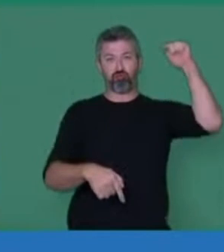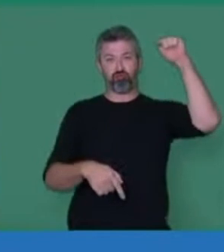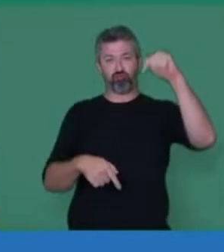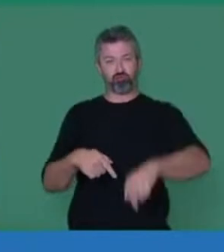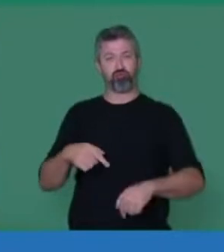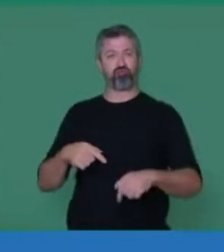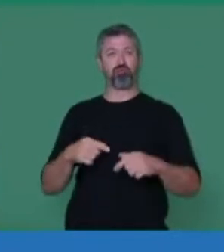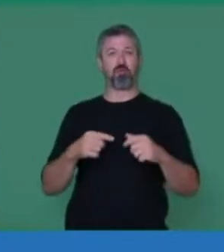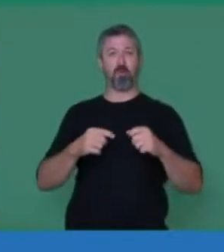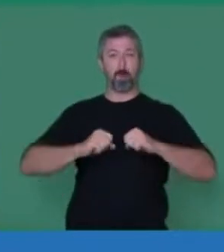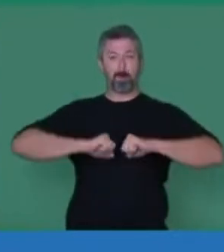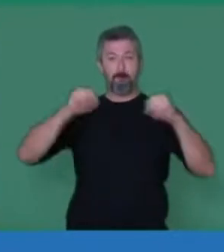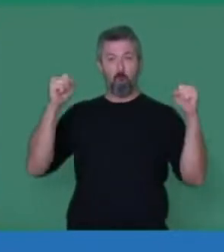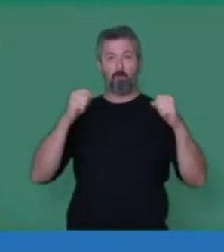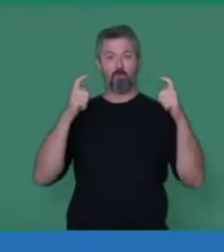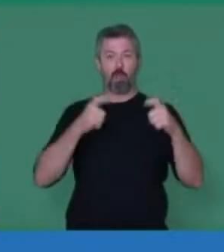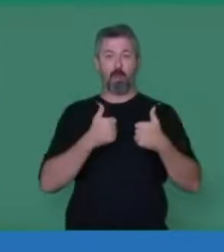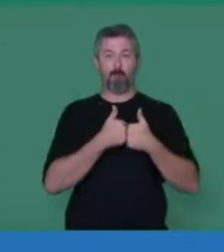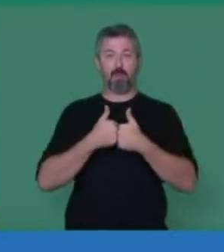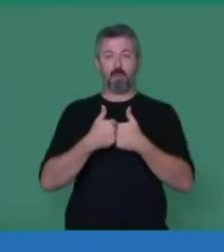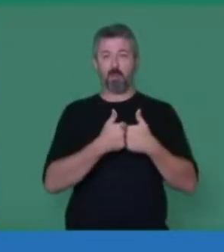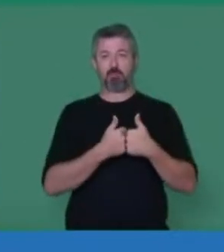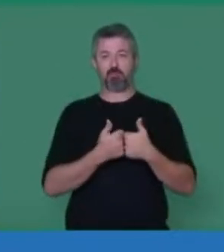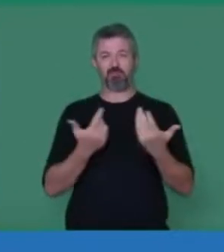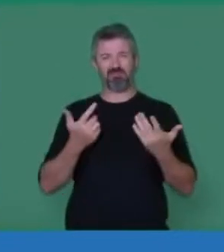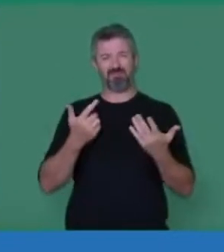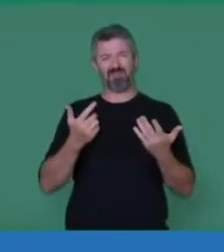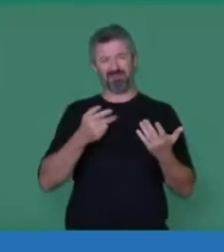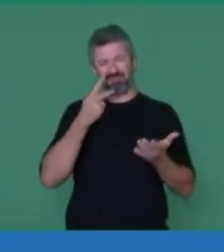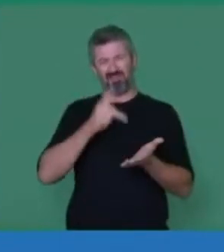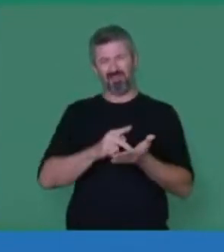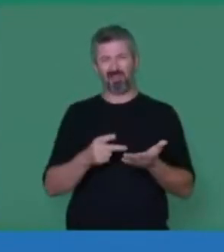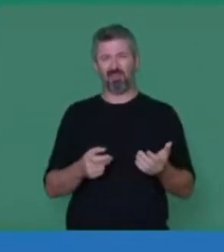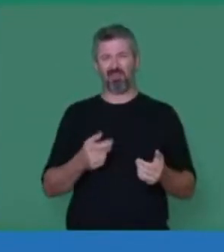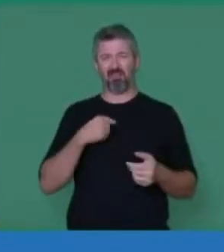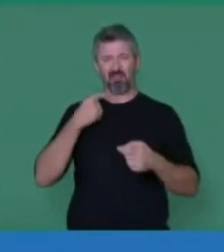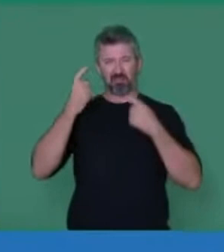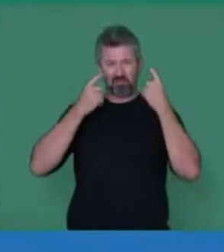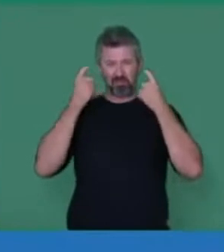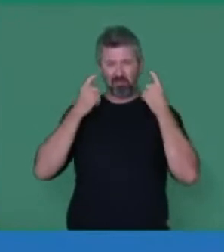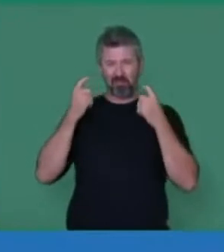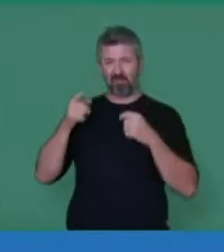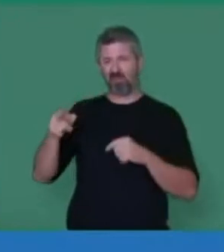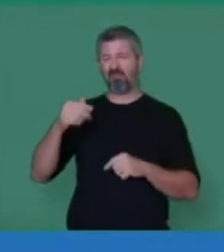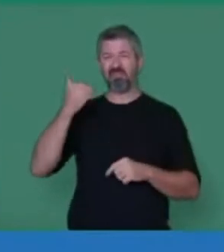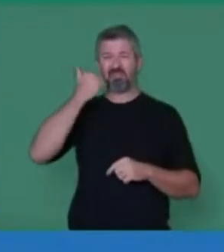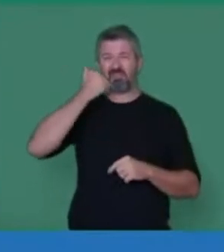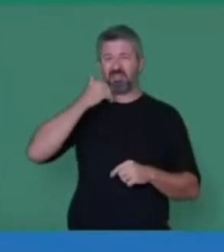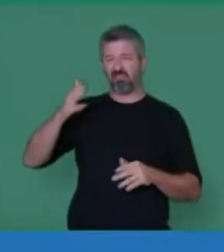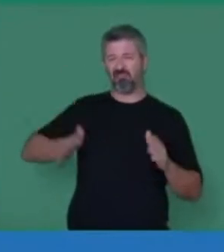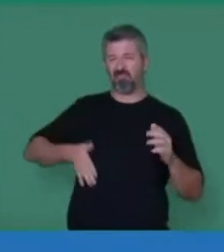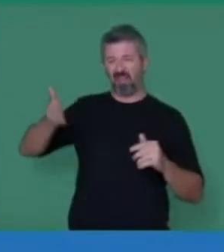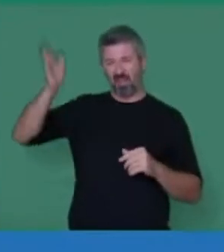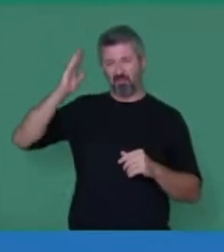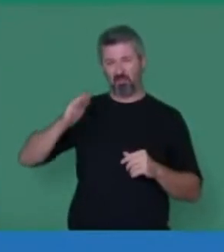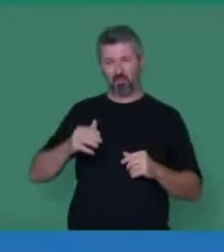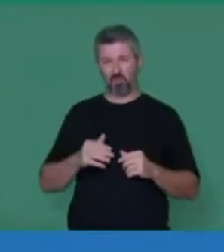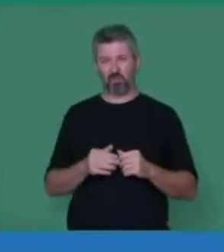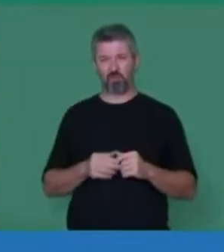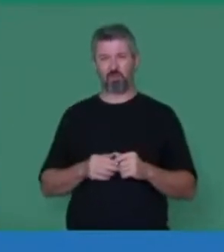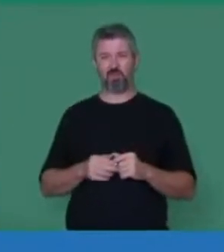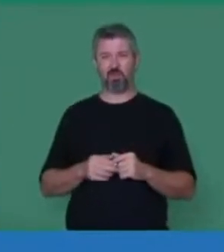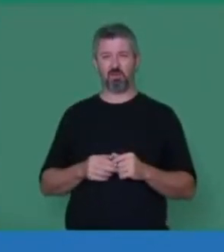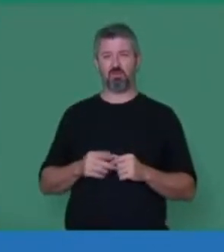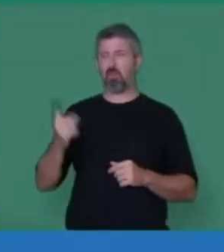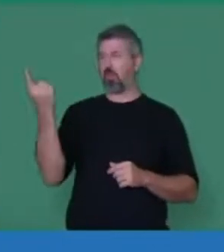do local onde eles estão. Então, sinceramente, eu não estou preocupada se algum sem vergonha, vagabundo, aponta o dedo